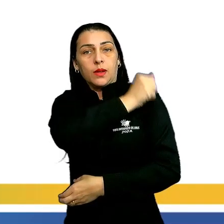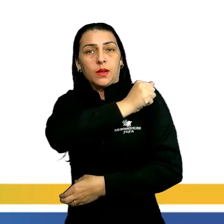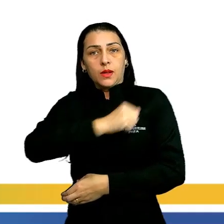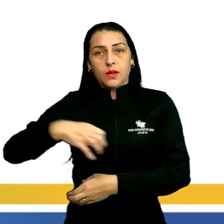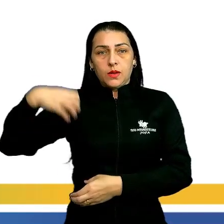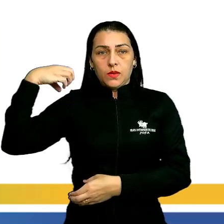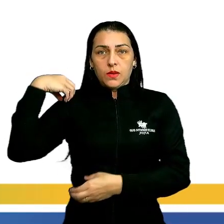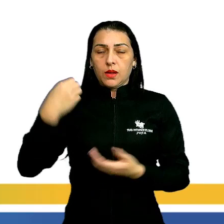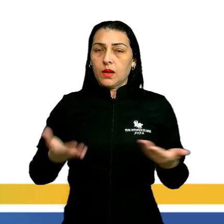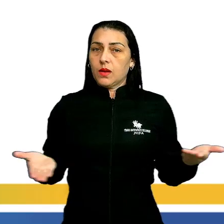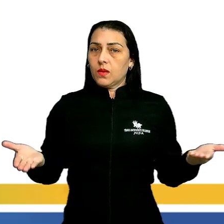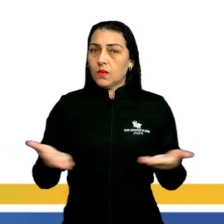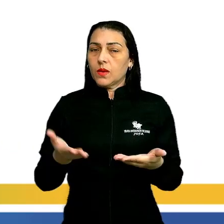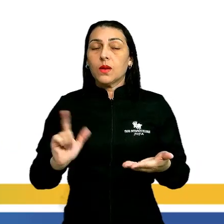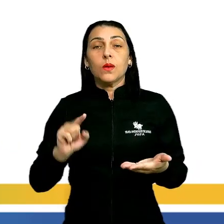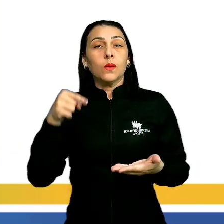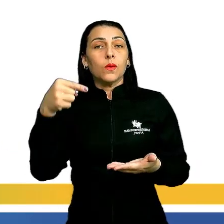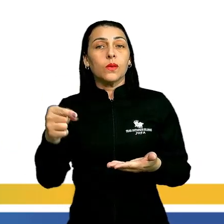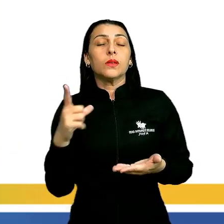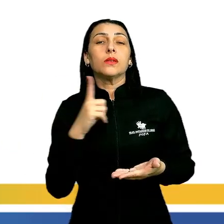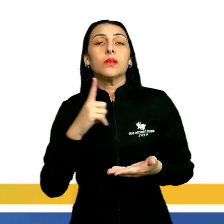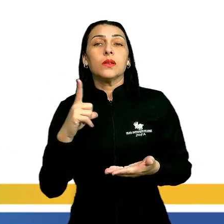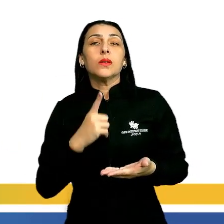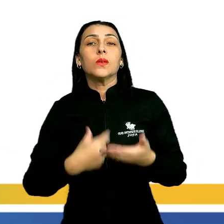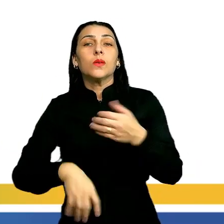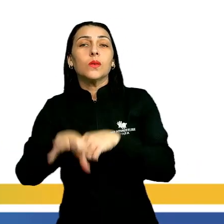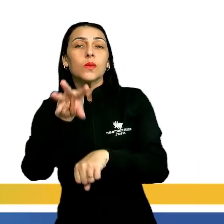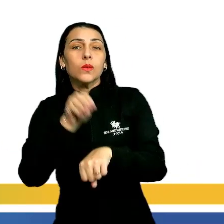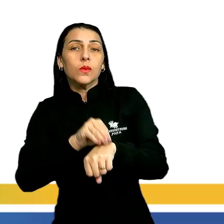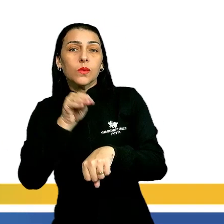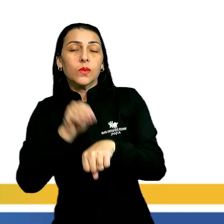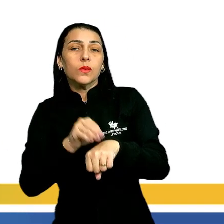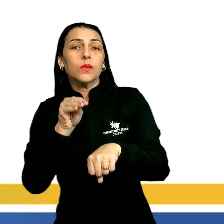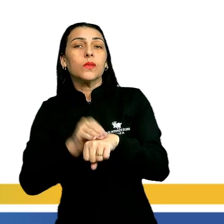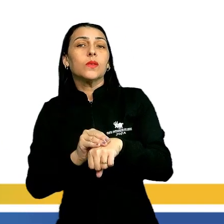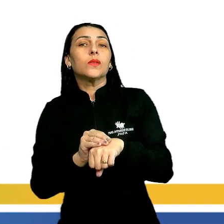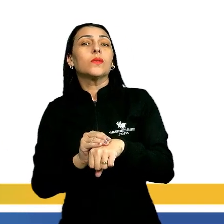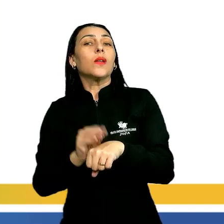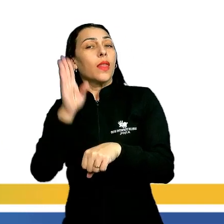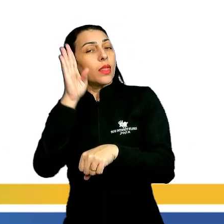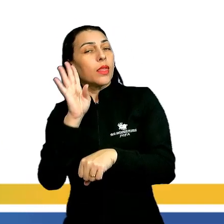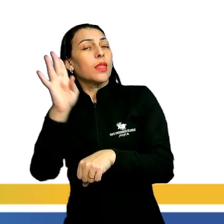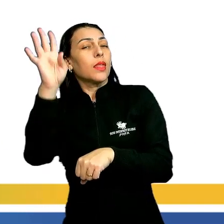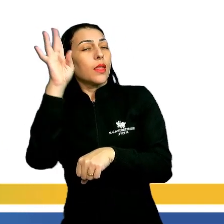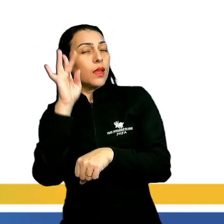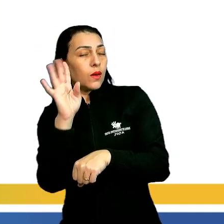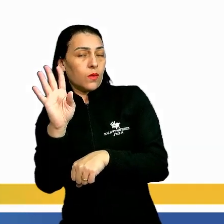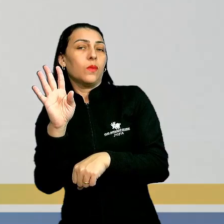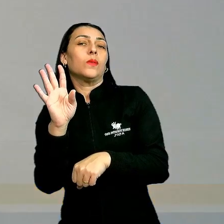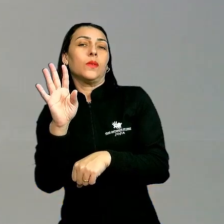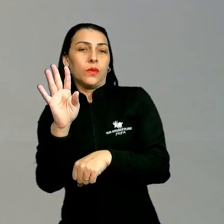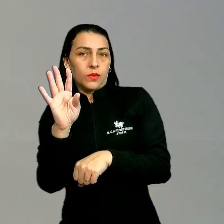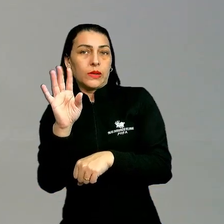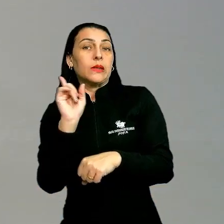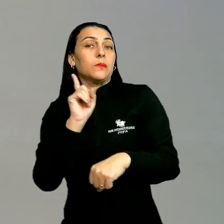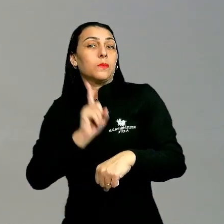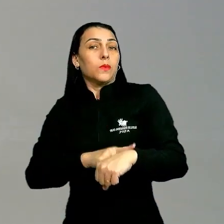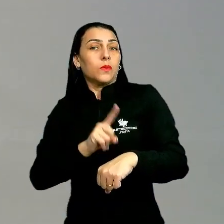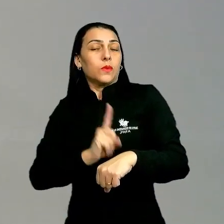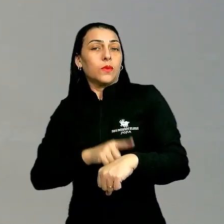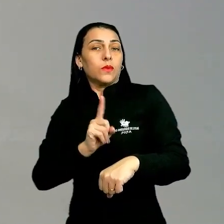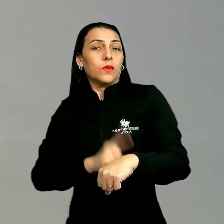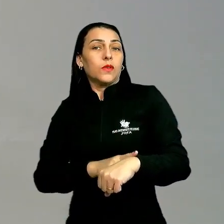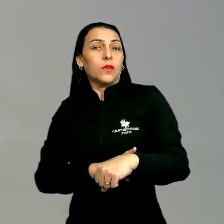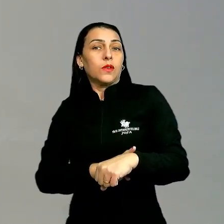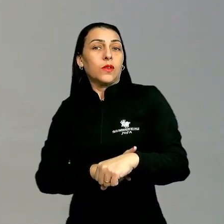Aristóteles. Agora, outra coisa é que nós temos o conhecimento contemplativo ou teórico. Aí, nesse momento, ele vai